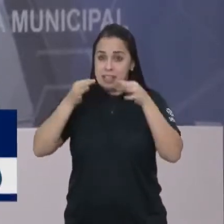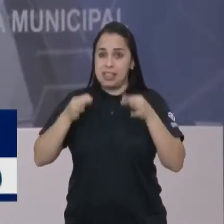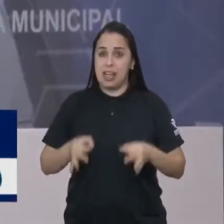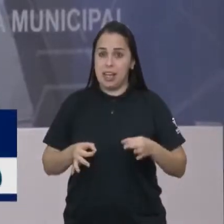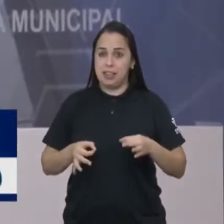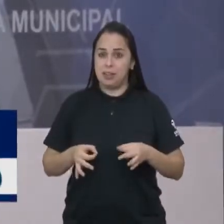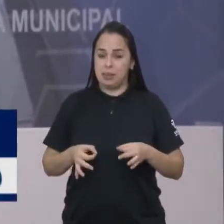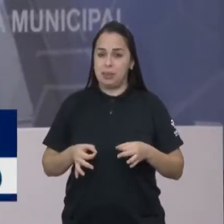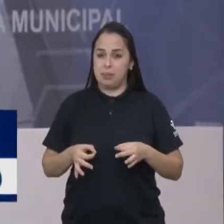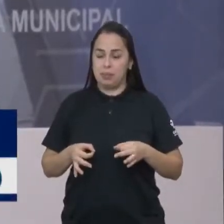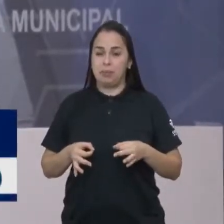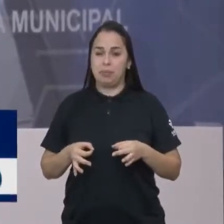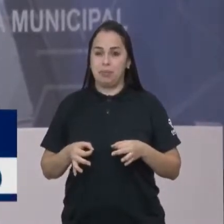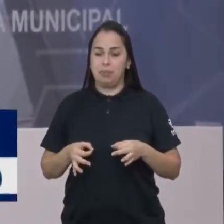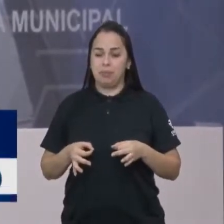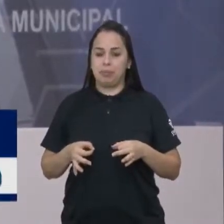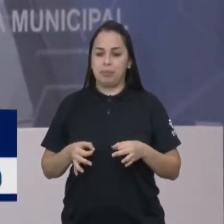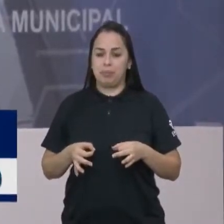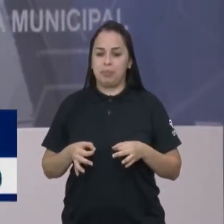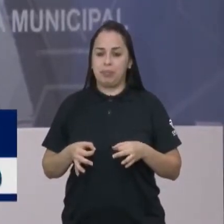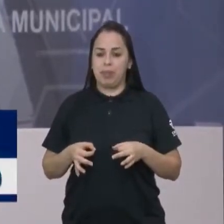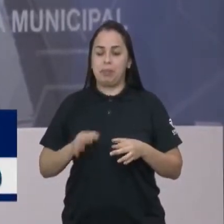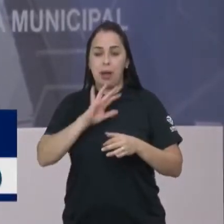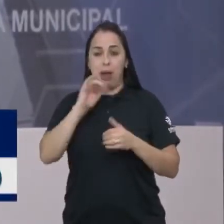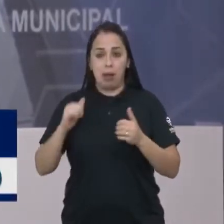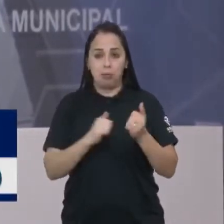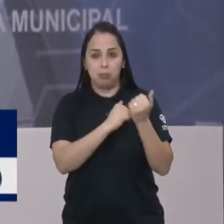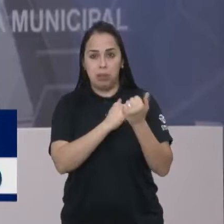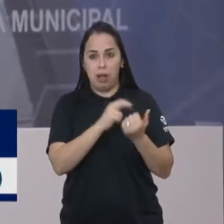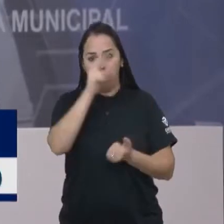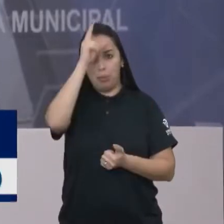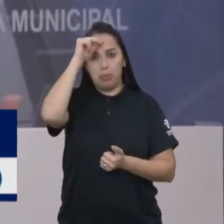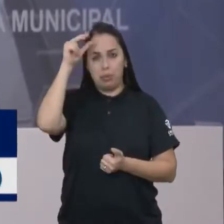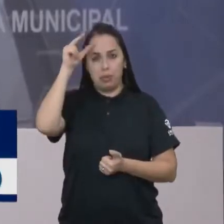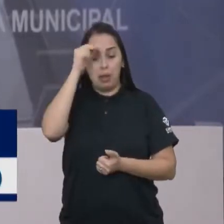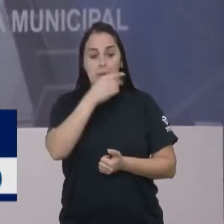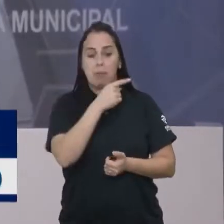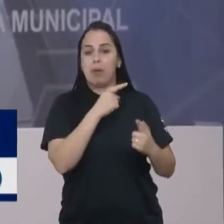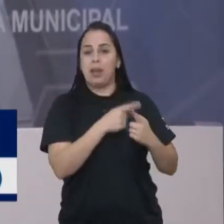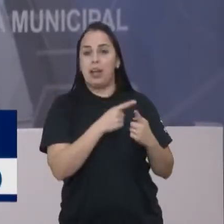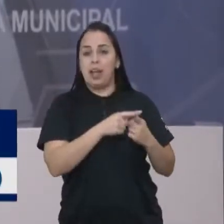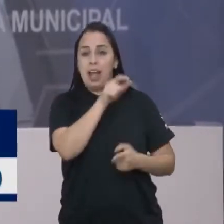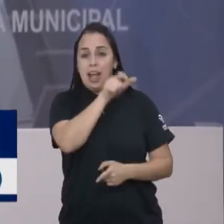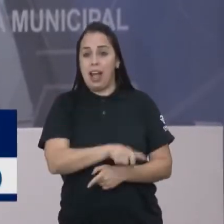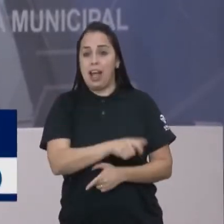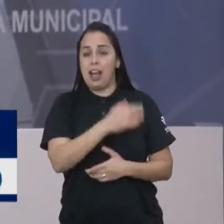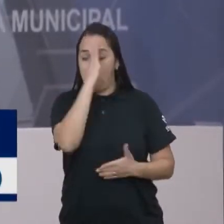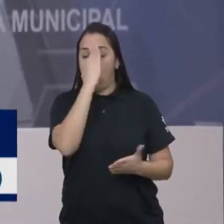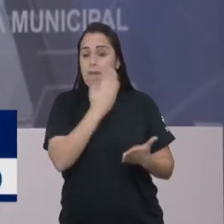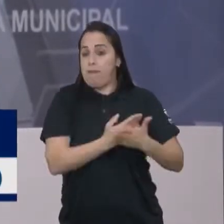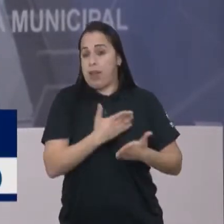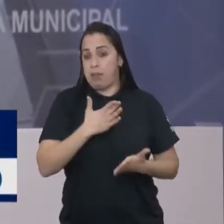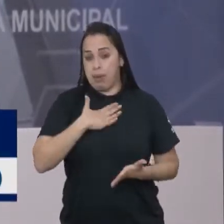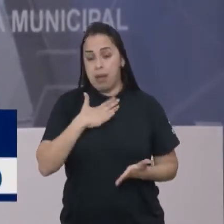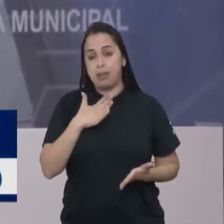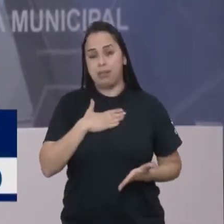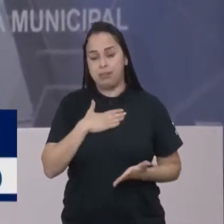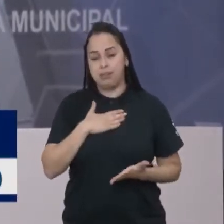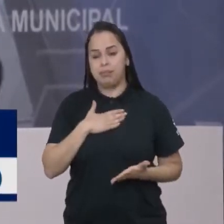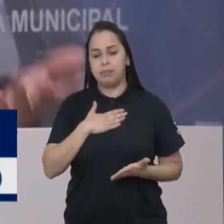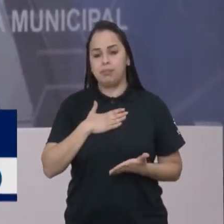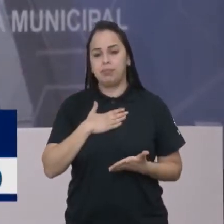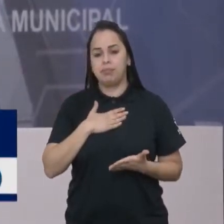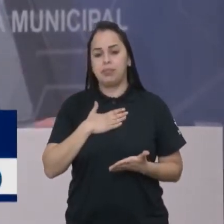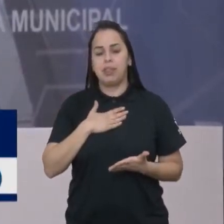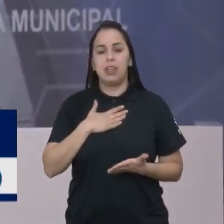o prefeito, né, que é quem tinha confiado na minha pessoa e me indicado, sem